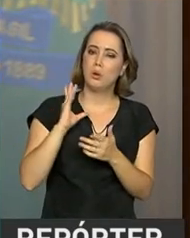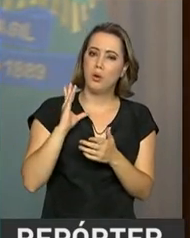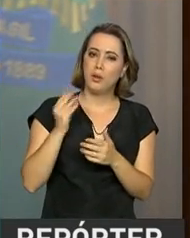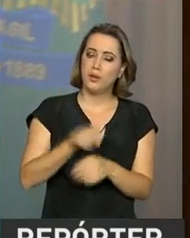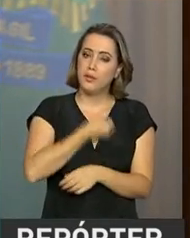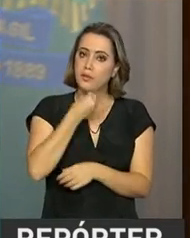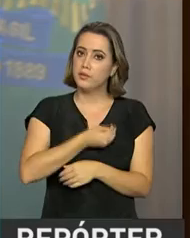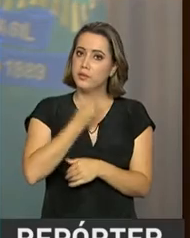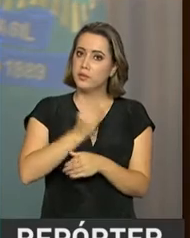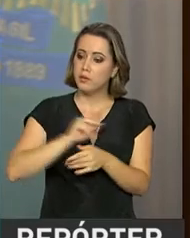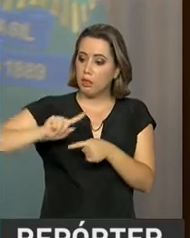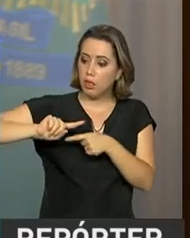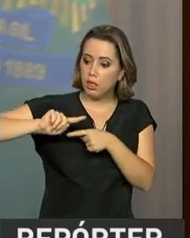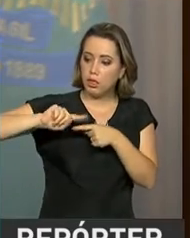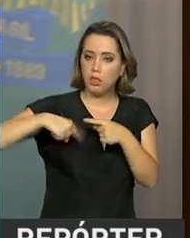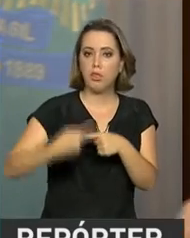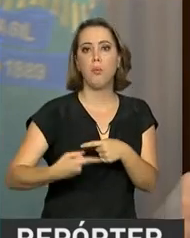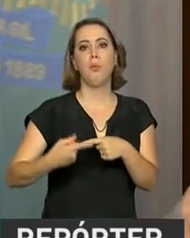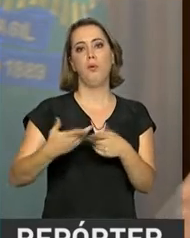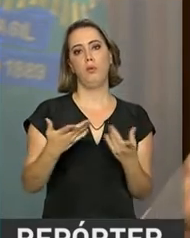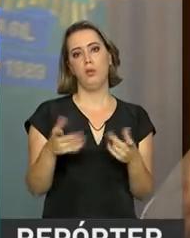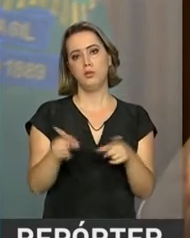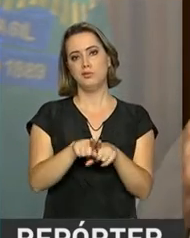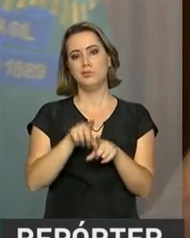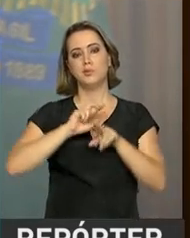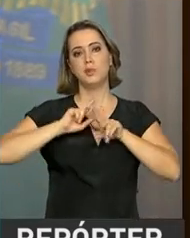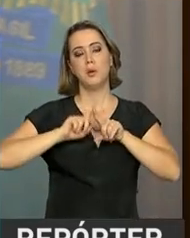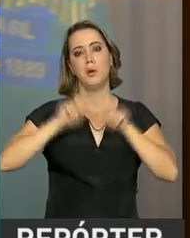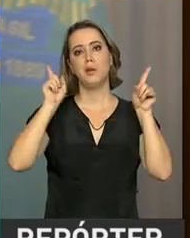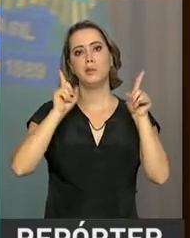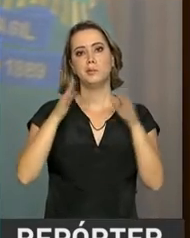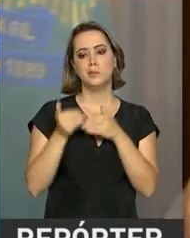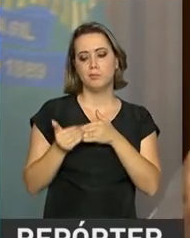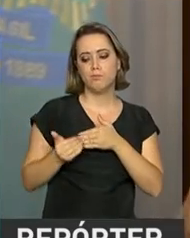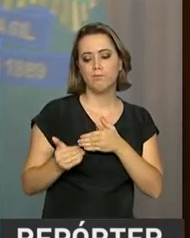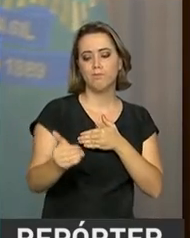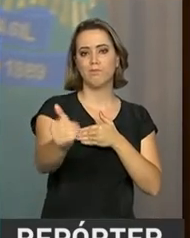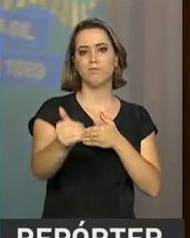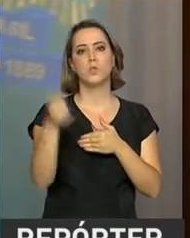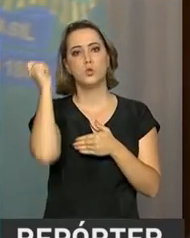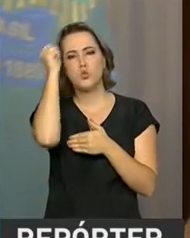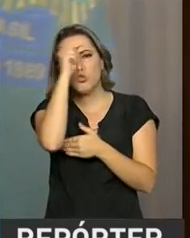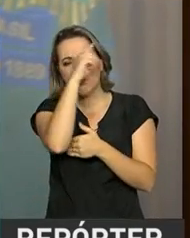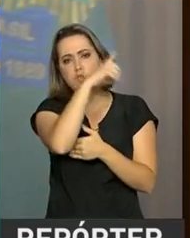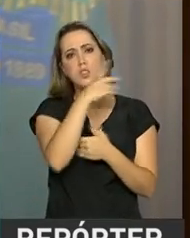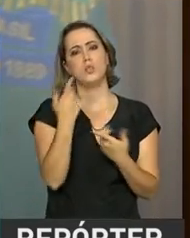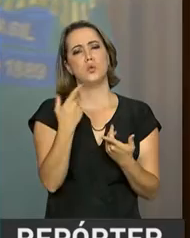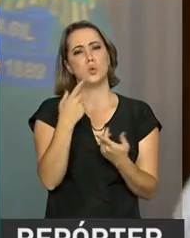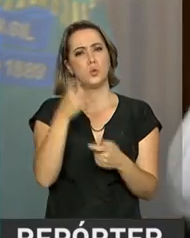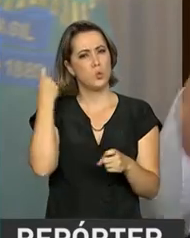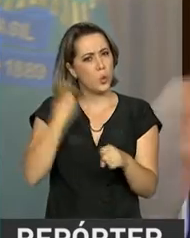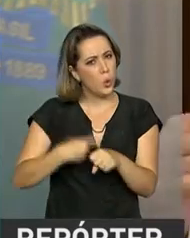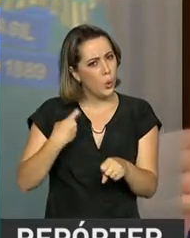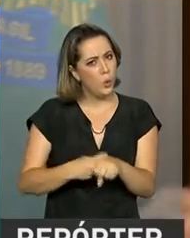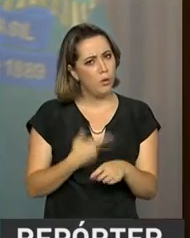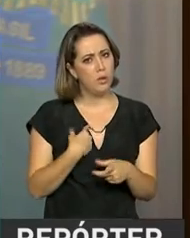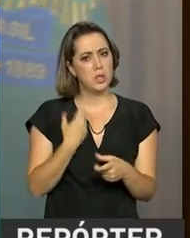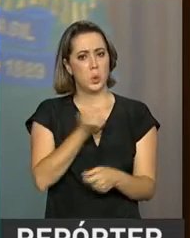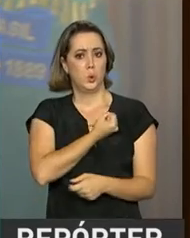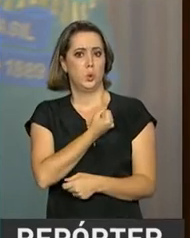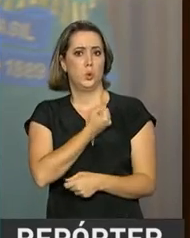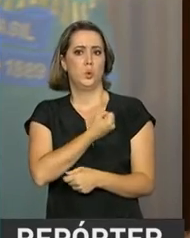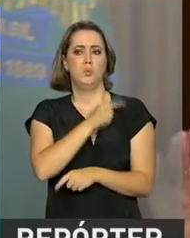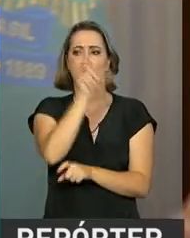muitos aspectos mas ela foi longa e difícil futura gerou esse número enorme